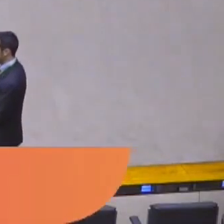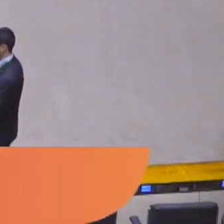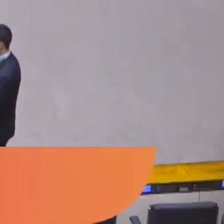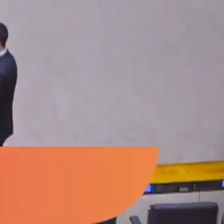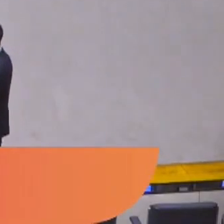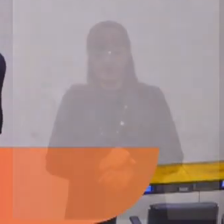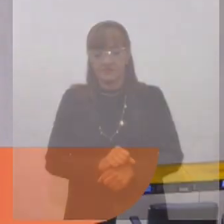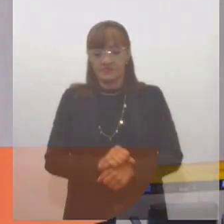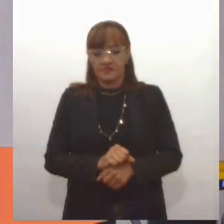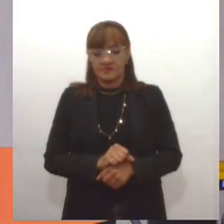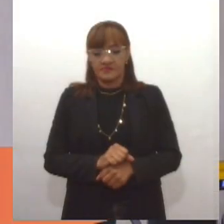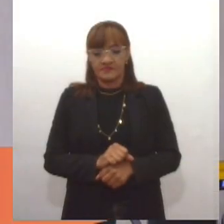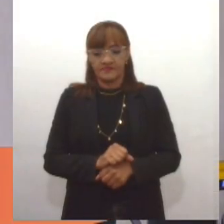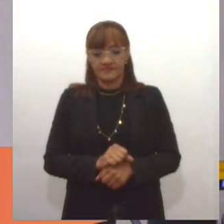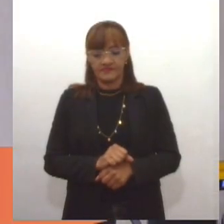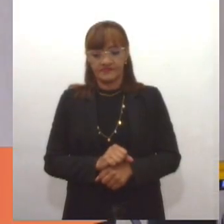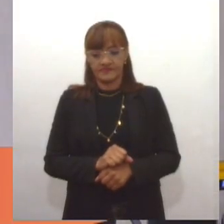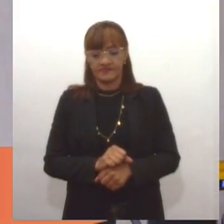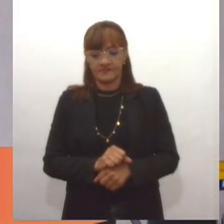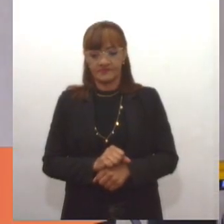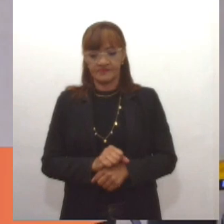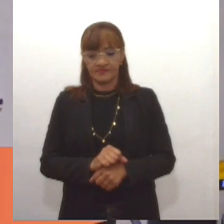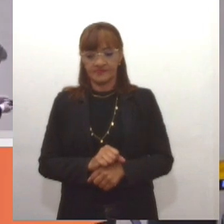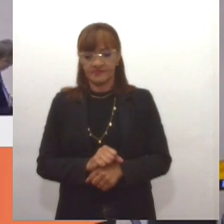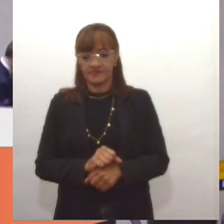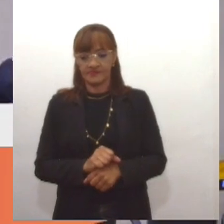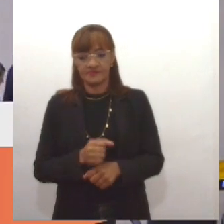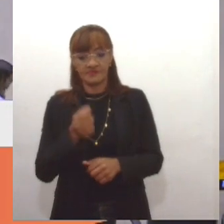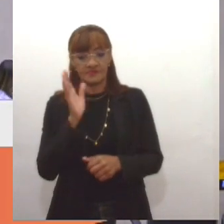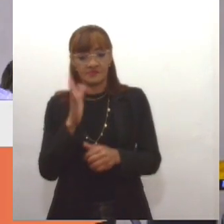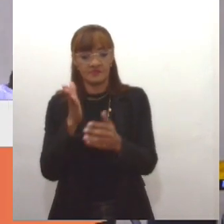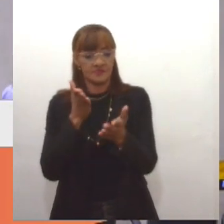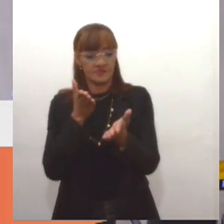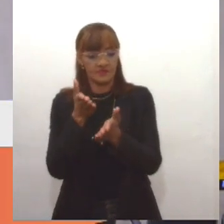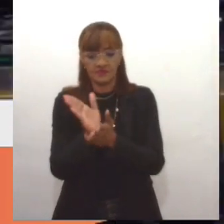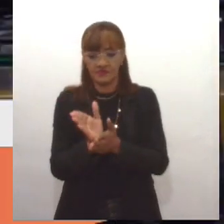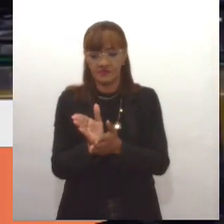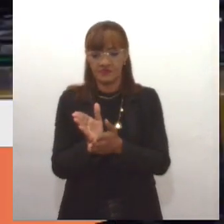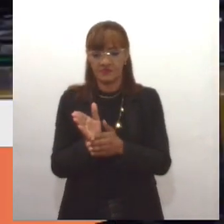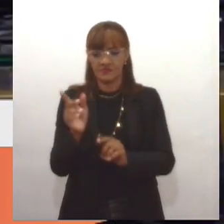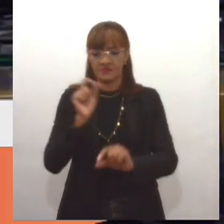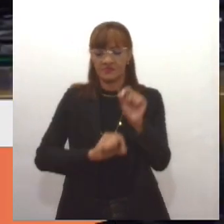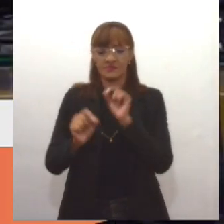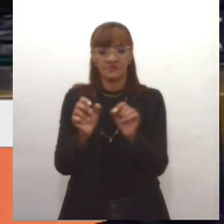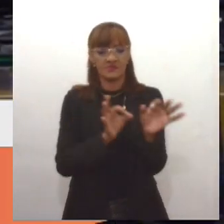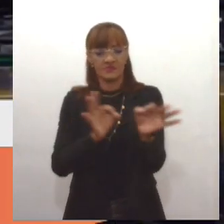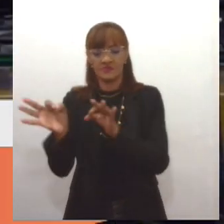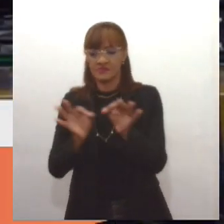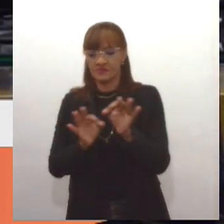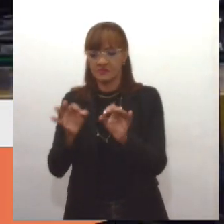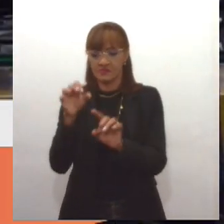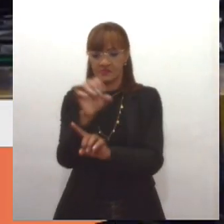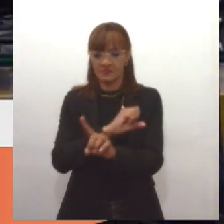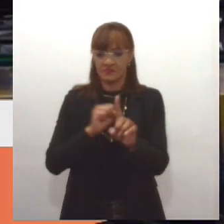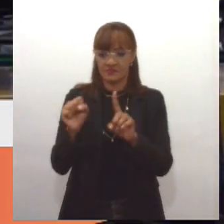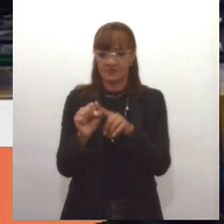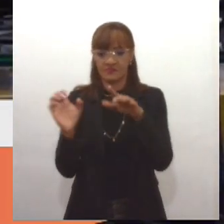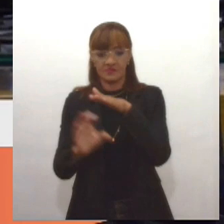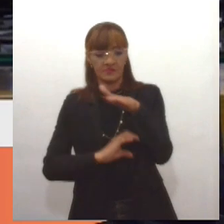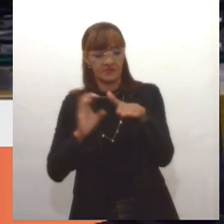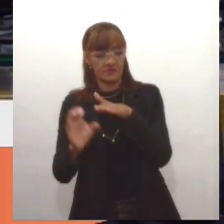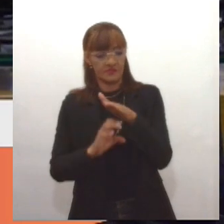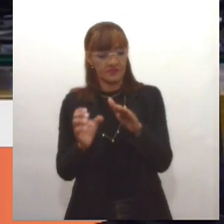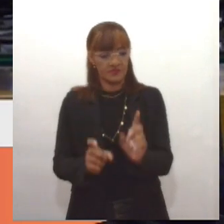Aprovado o projeto que exclui os serviços prestados por organizações sociais e empresas terceirizadas